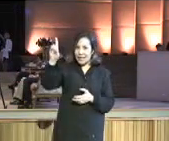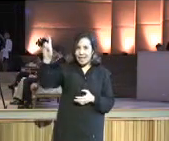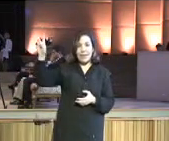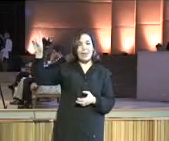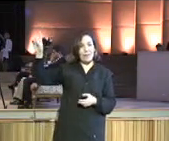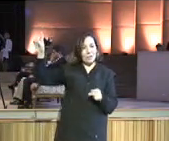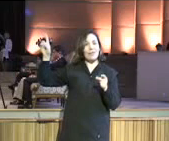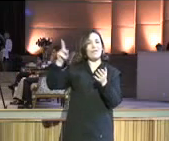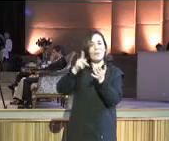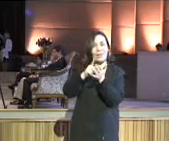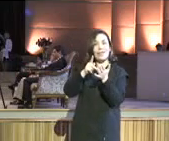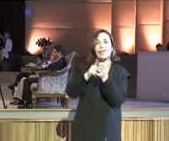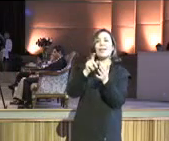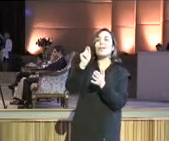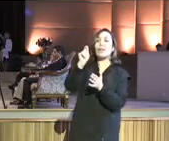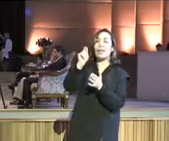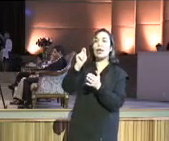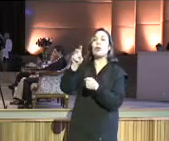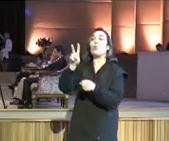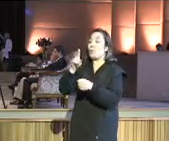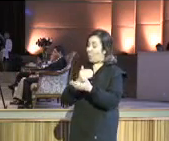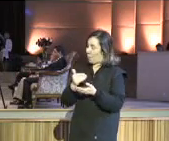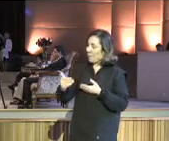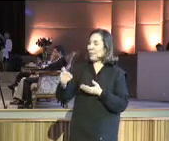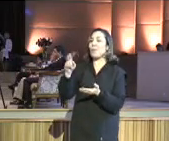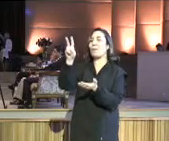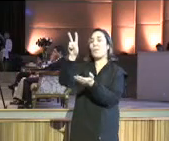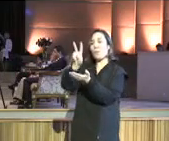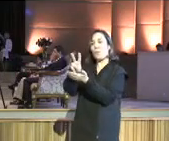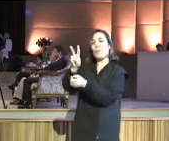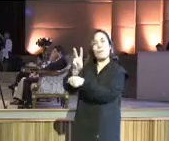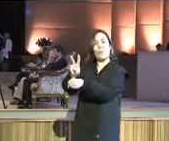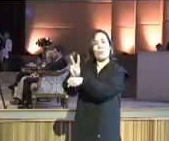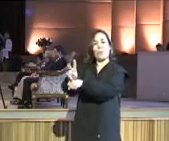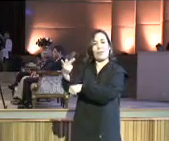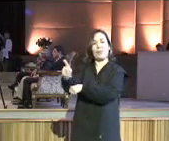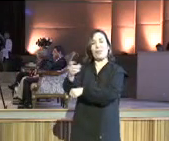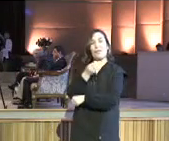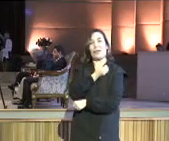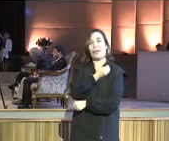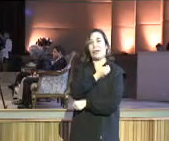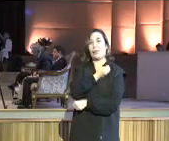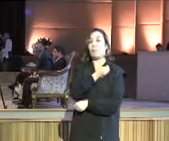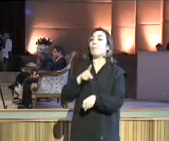Quando Absalão chegou lá em Jerusalém, Aitofel